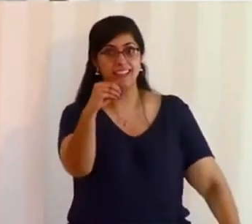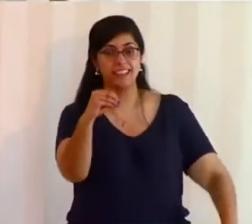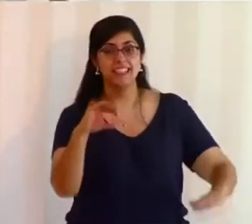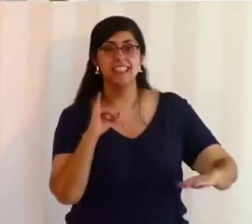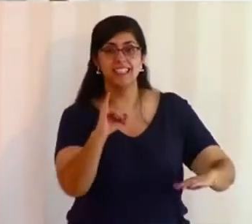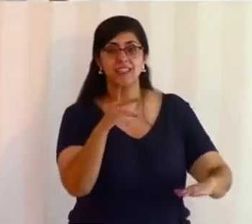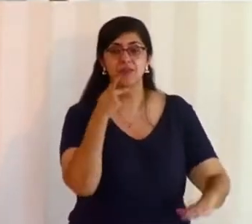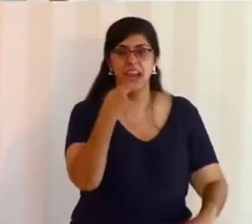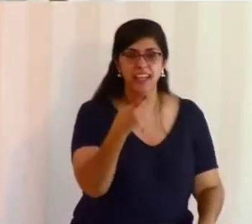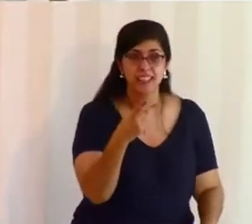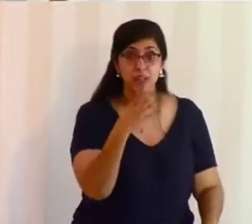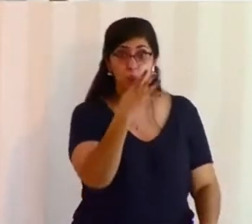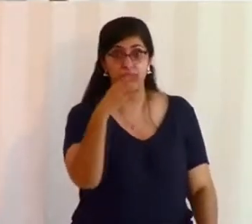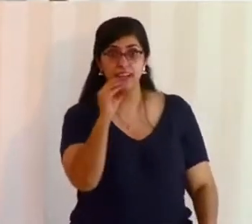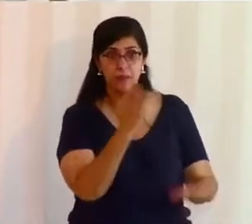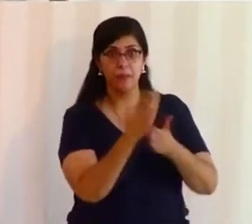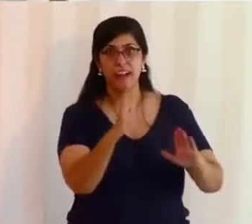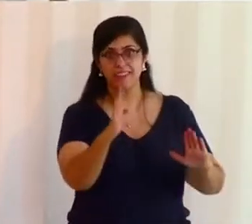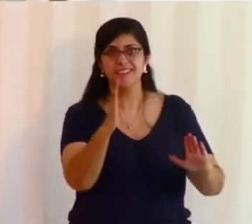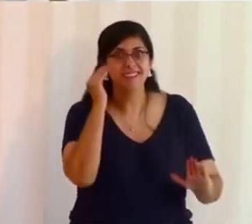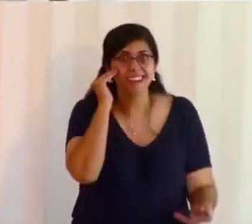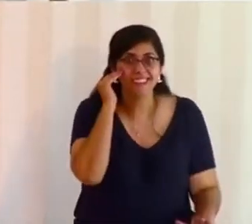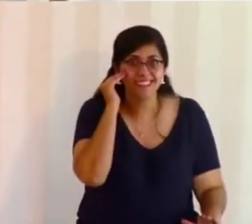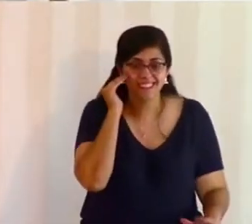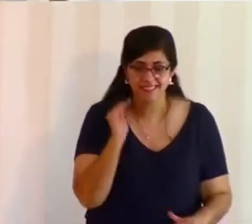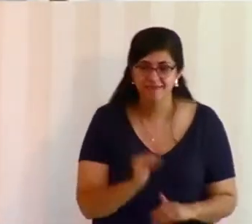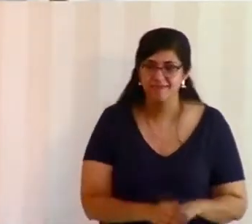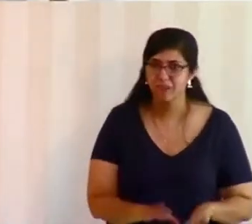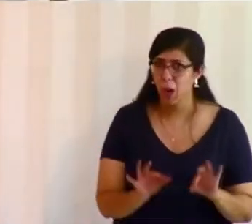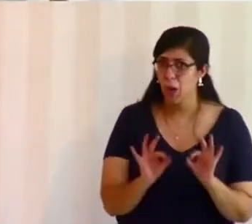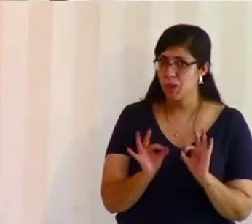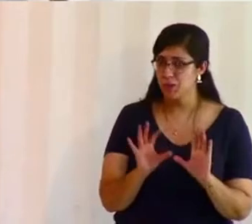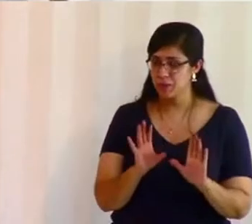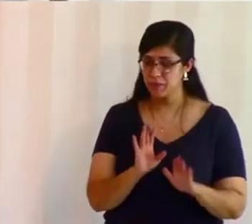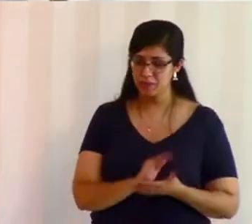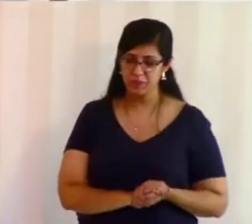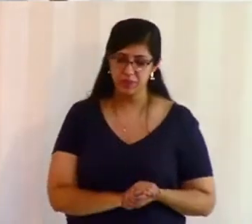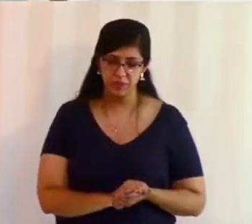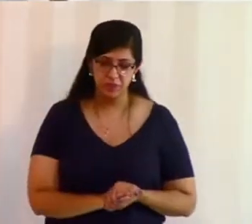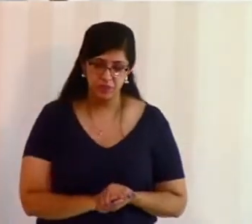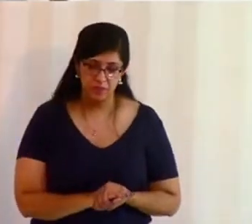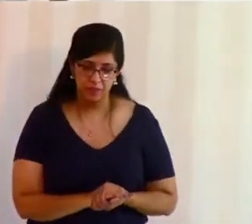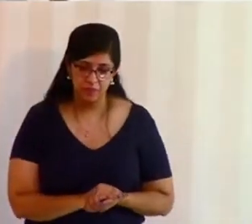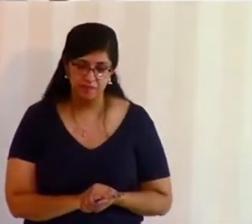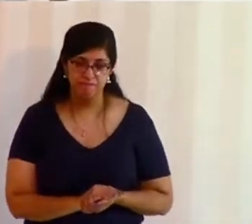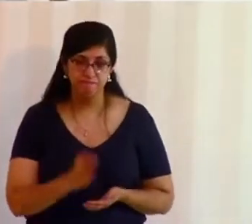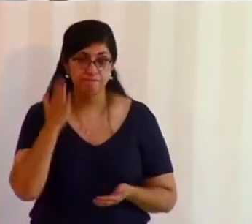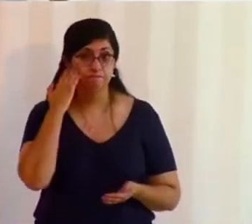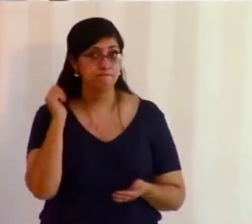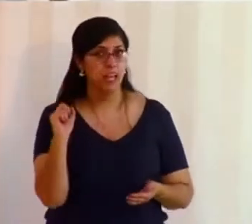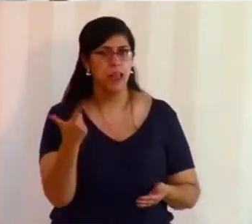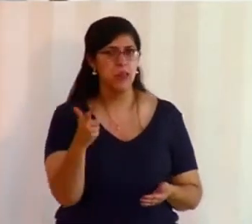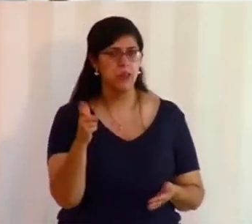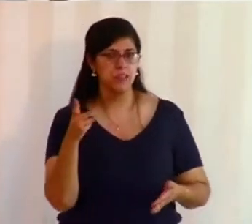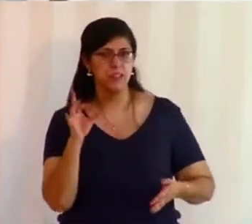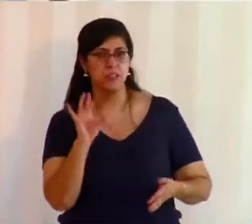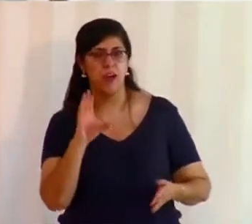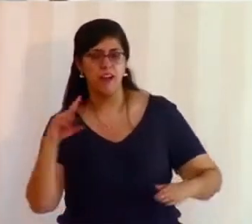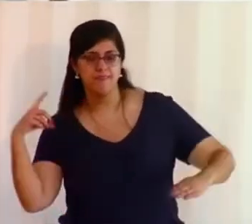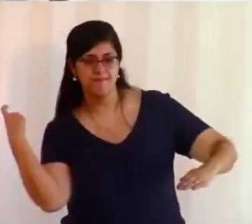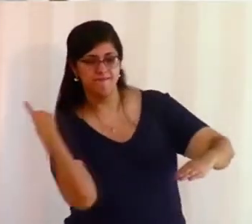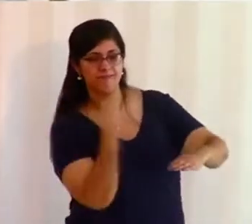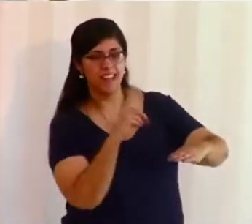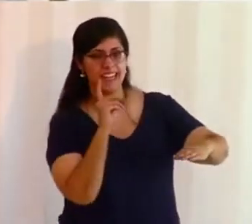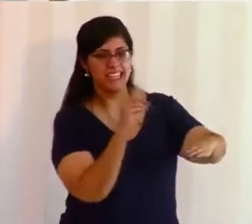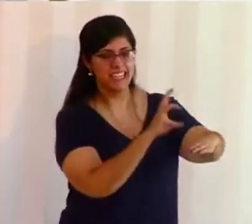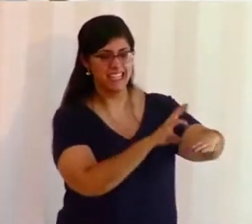40, tinha que parar de bater. Eles apanharam. E se você já assistiu algum filme dessa época, você sabe que não era um chicotinho de qualquer jeito não. As costas